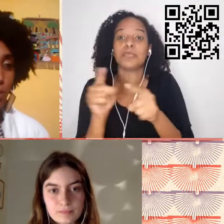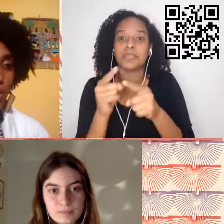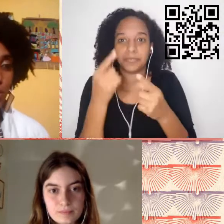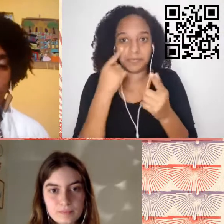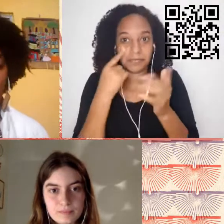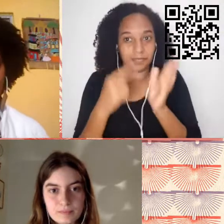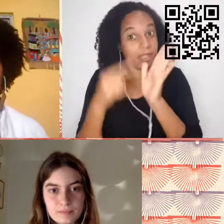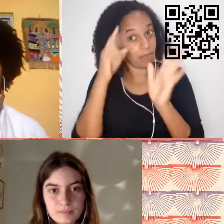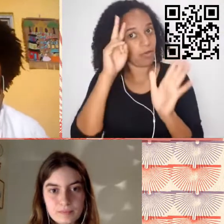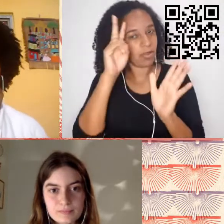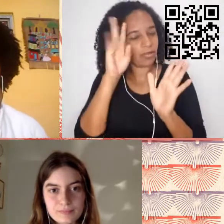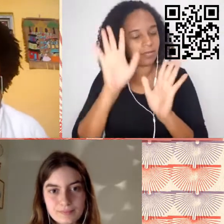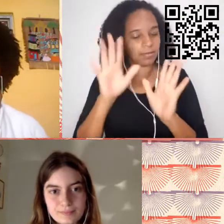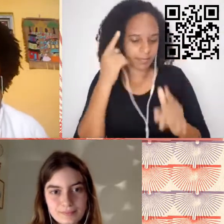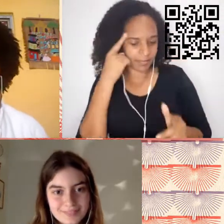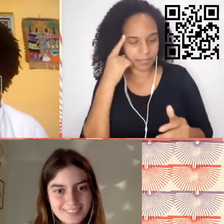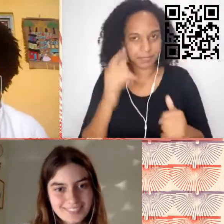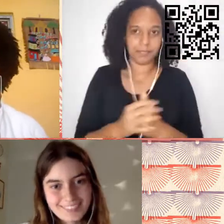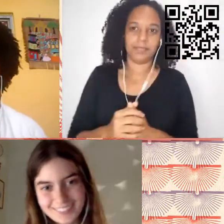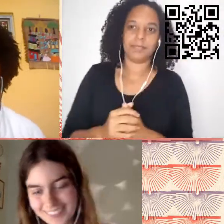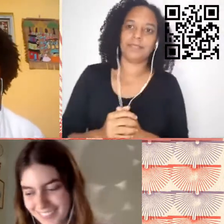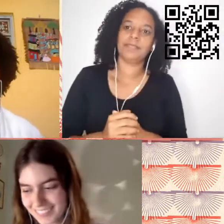Deixa eu ver se eu lembro o ritmo agora.